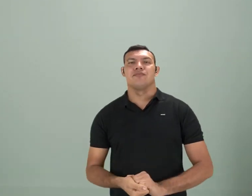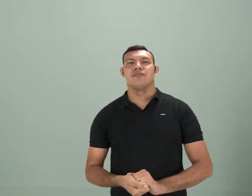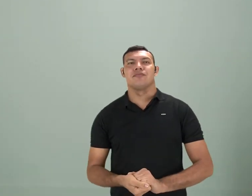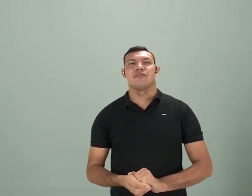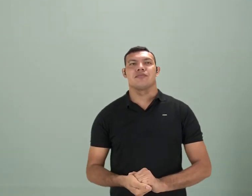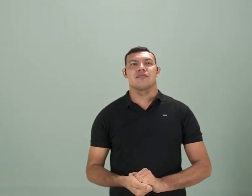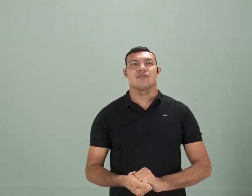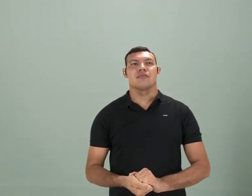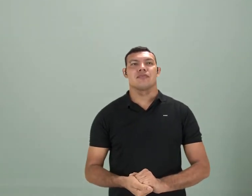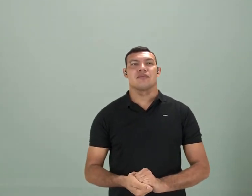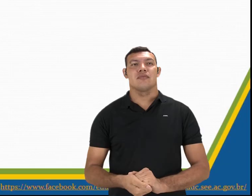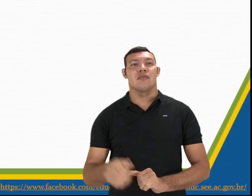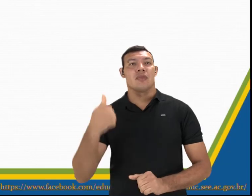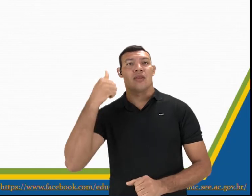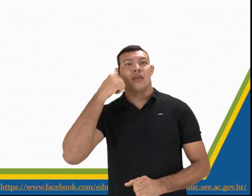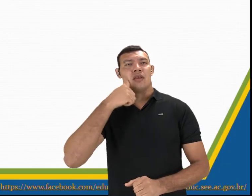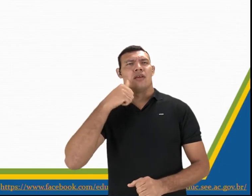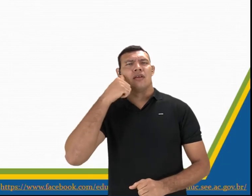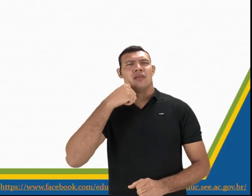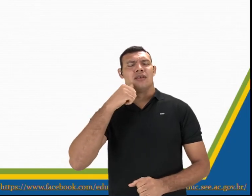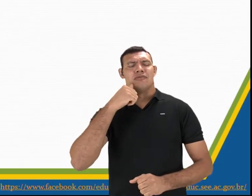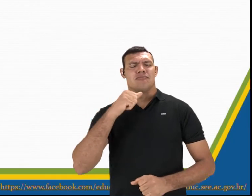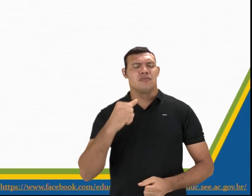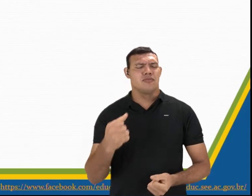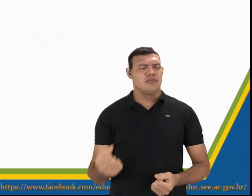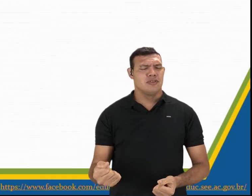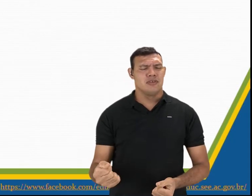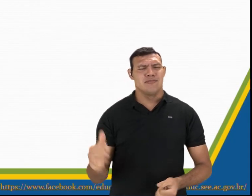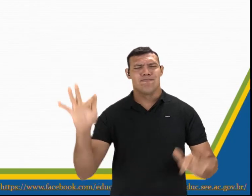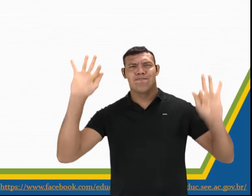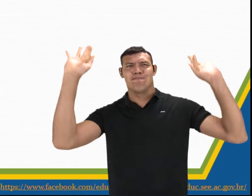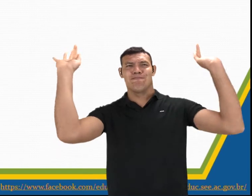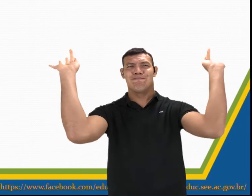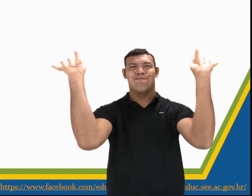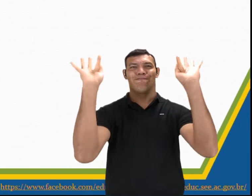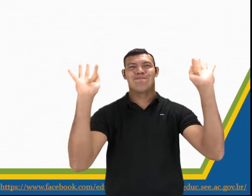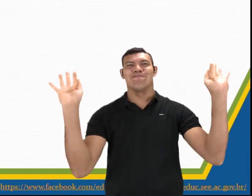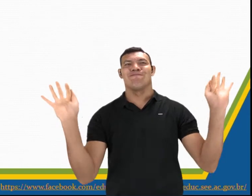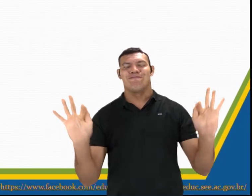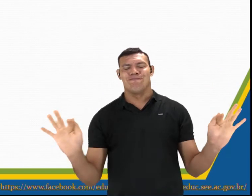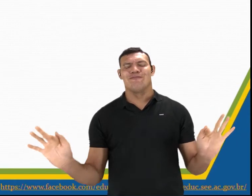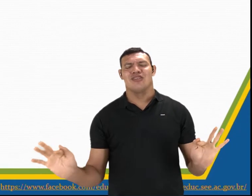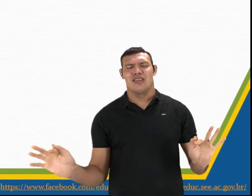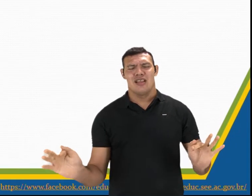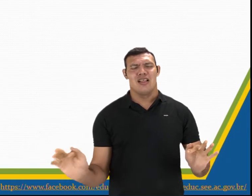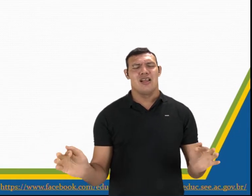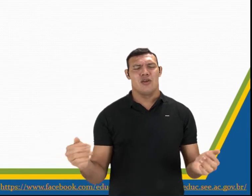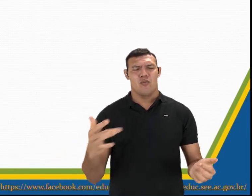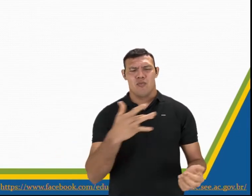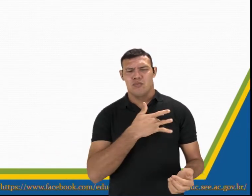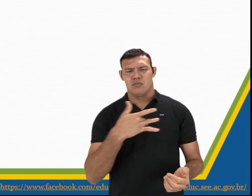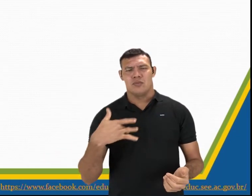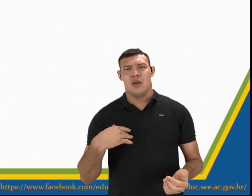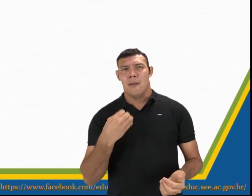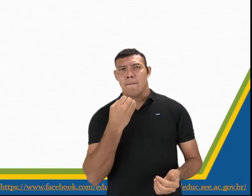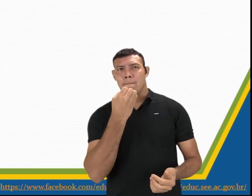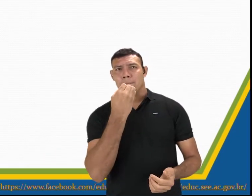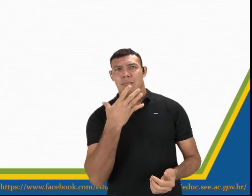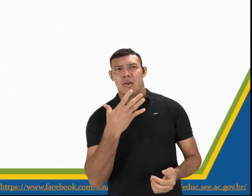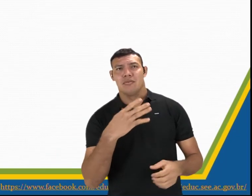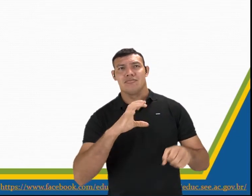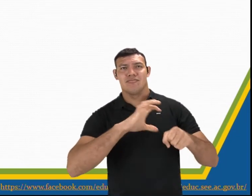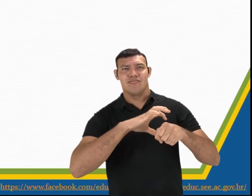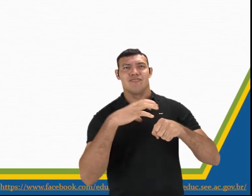exemplo. Mulher comemora cura da Covid-19 no dia do aniversário. Eu venci, sou